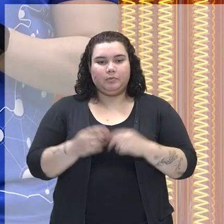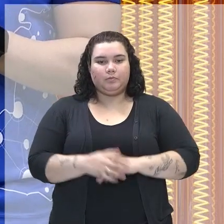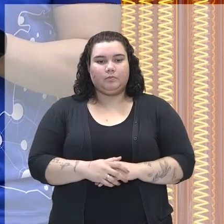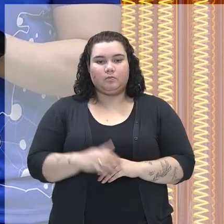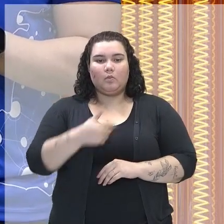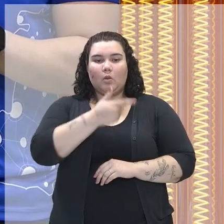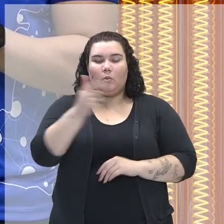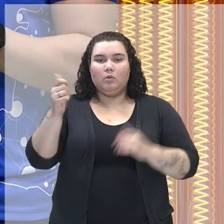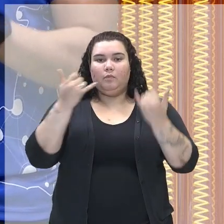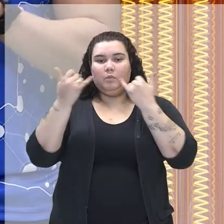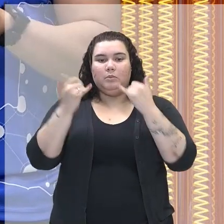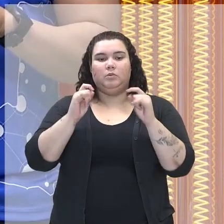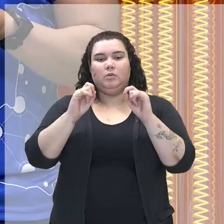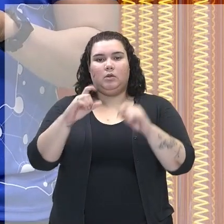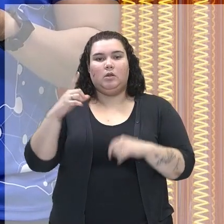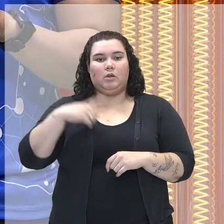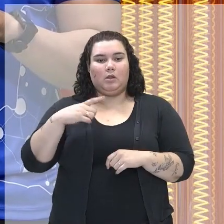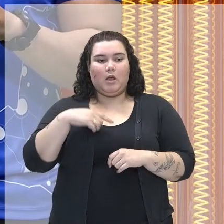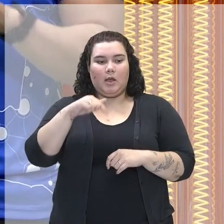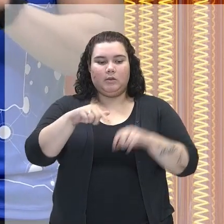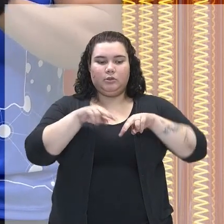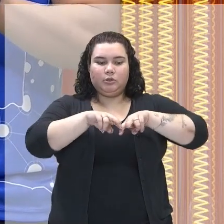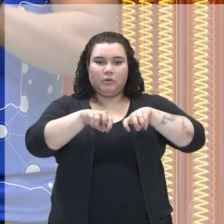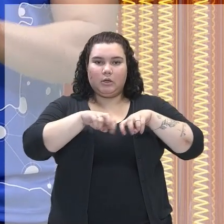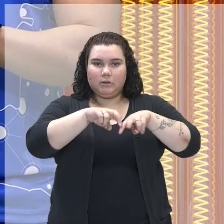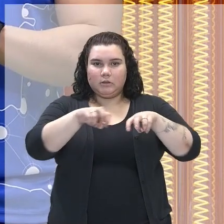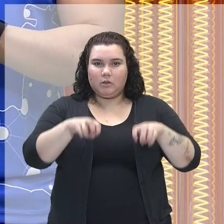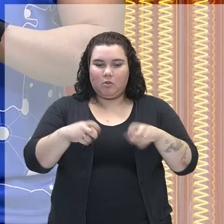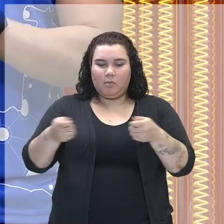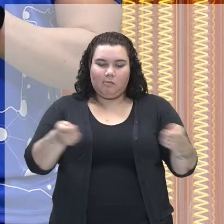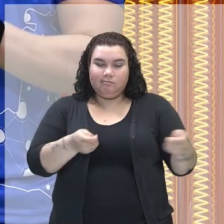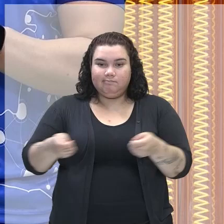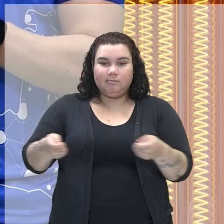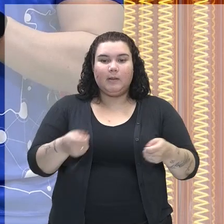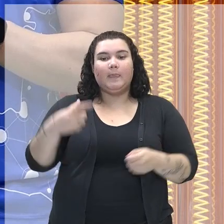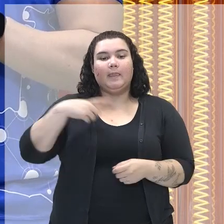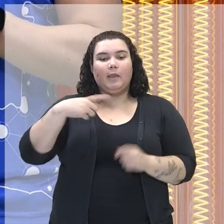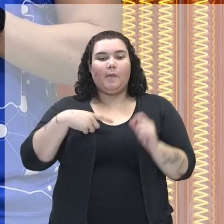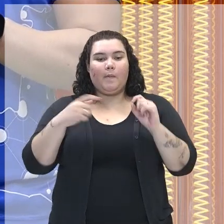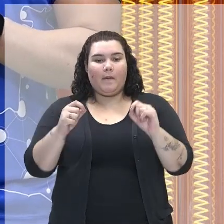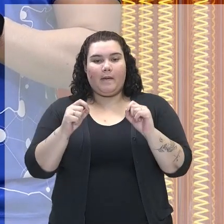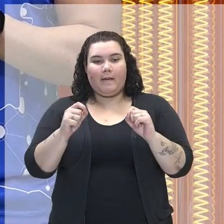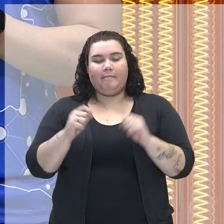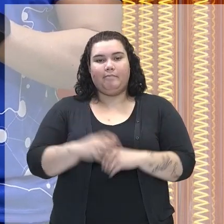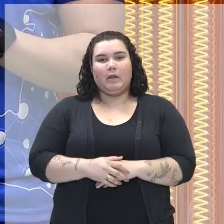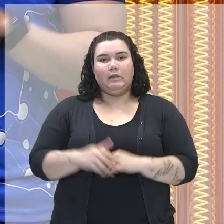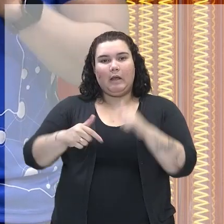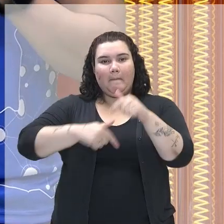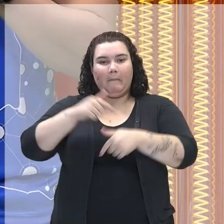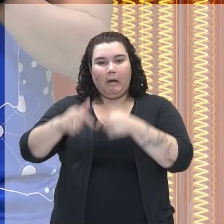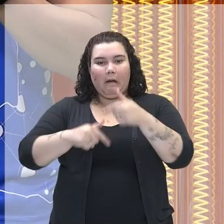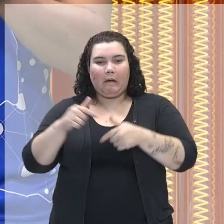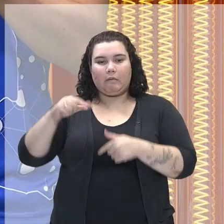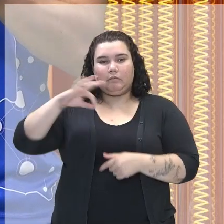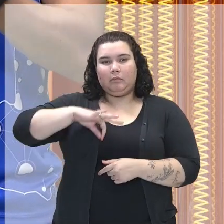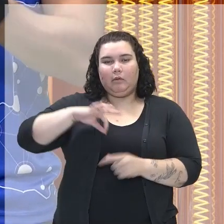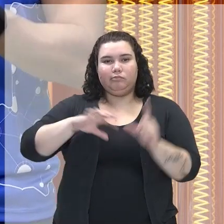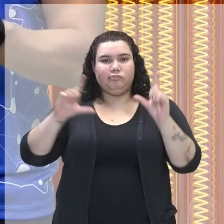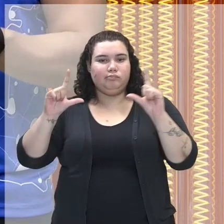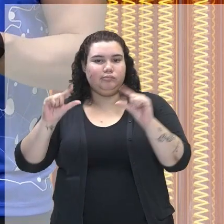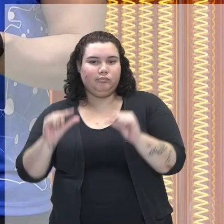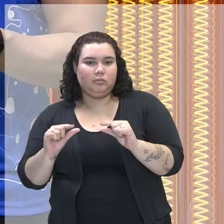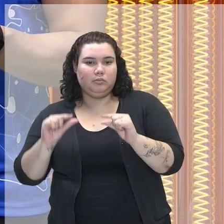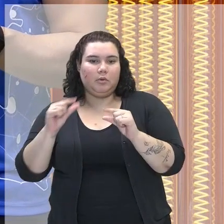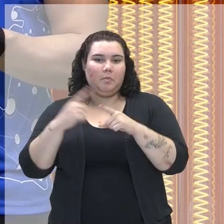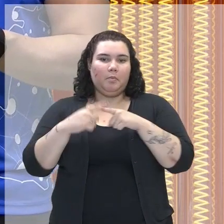ponto importante é que a extração mineral ela gera pouca renda e emprego para a comunidade. Então, não é uma atividade que